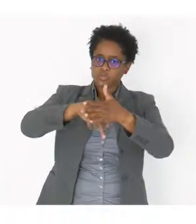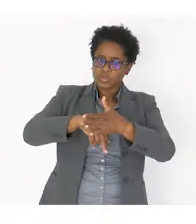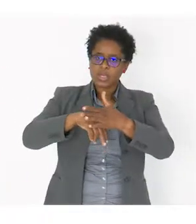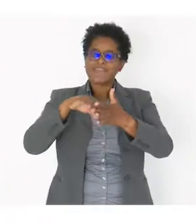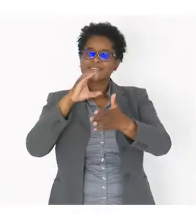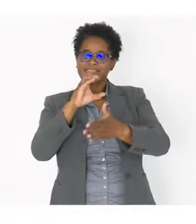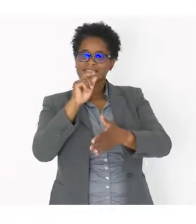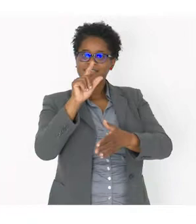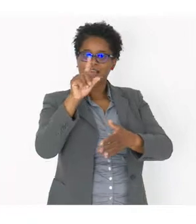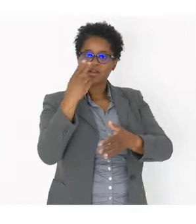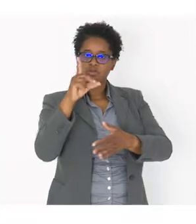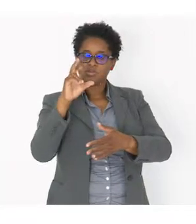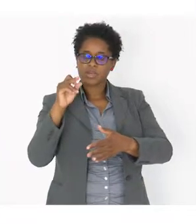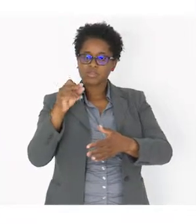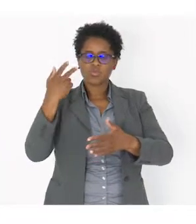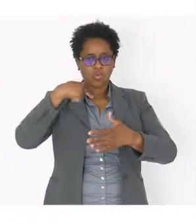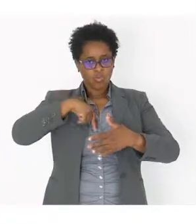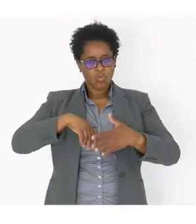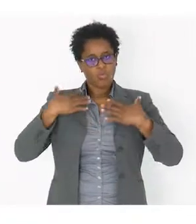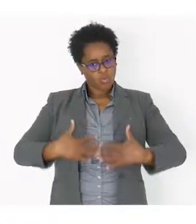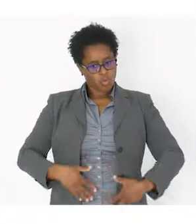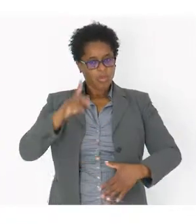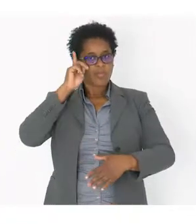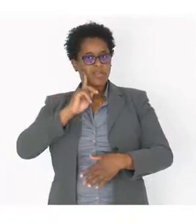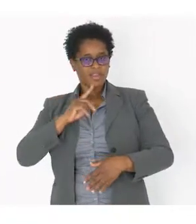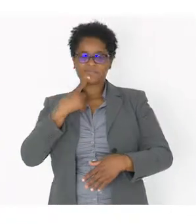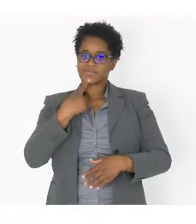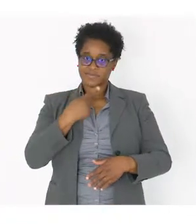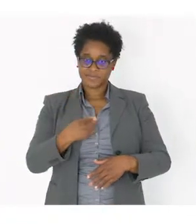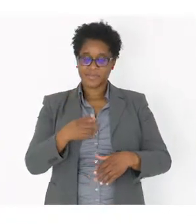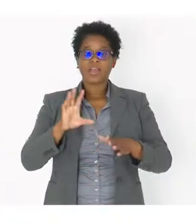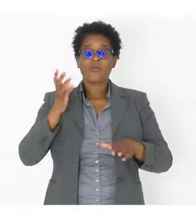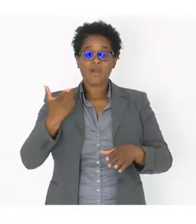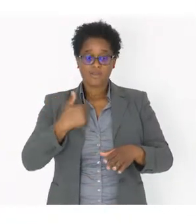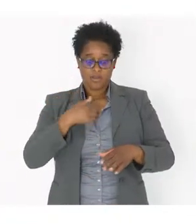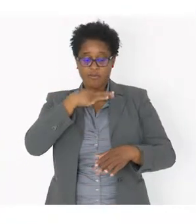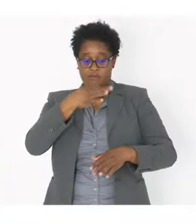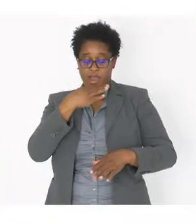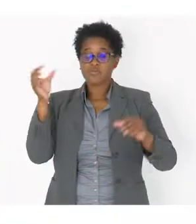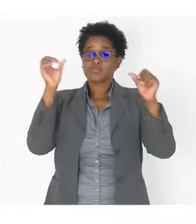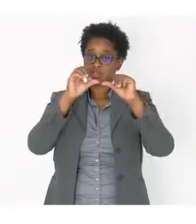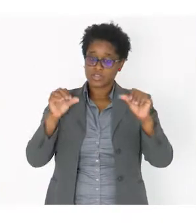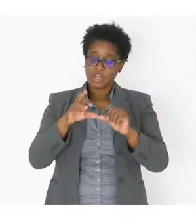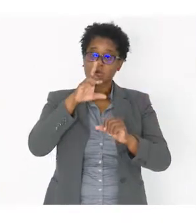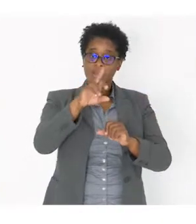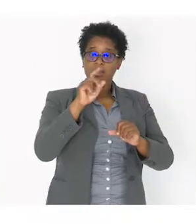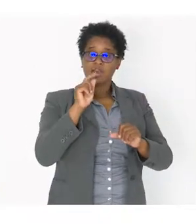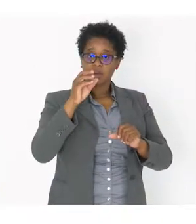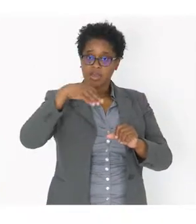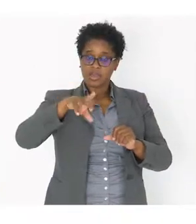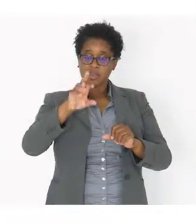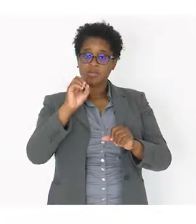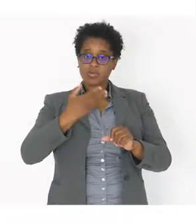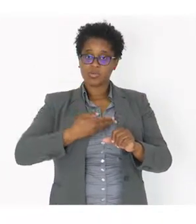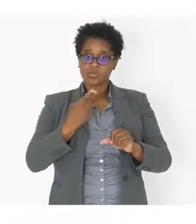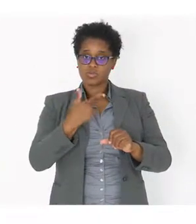corpo da mulher. Certo? Portanto, quando eu falo do sistema reprodutor masculino, estou